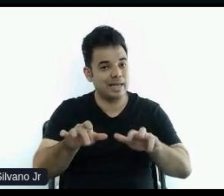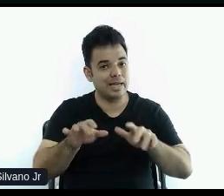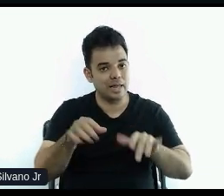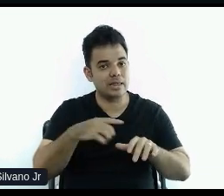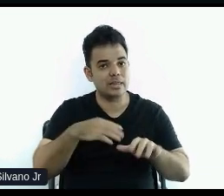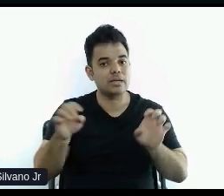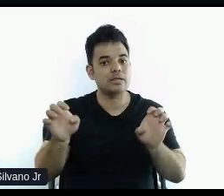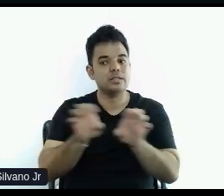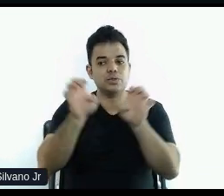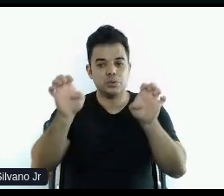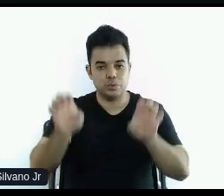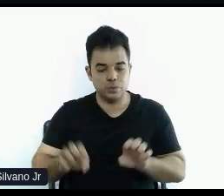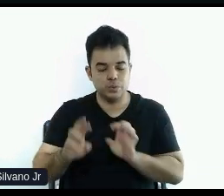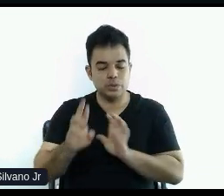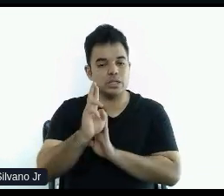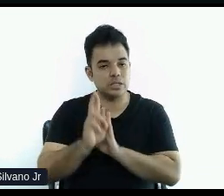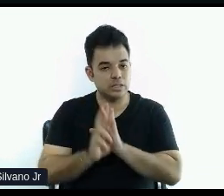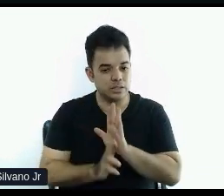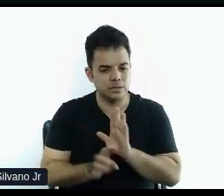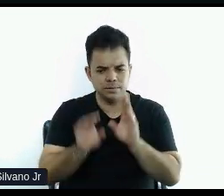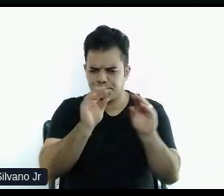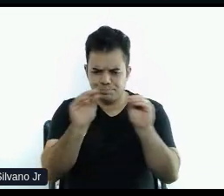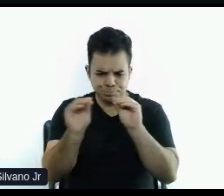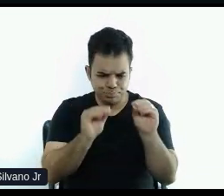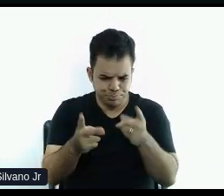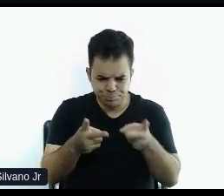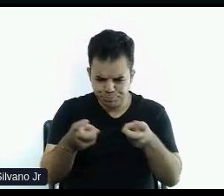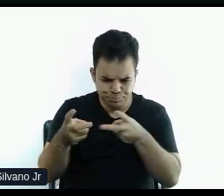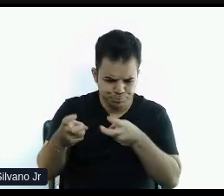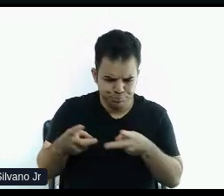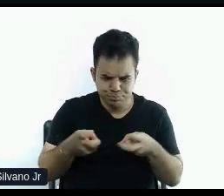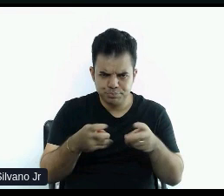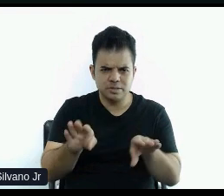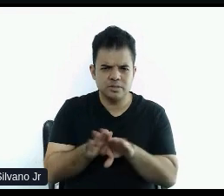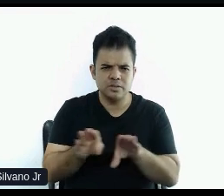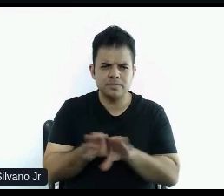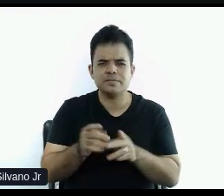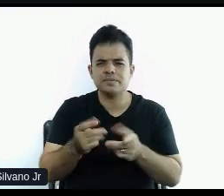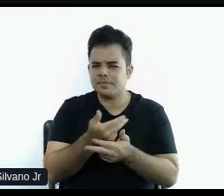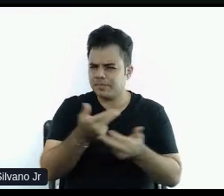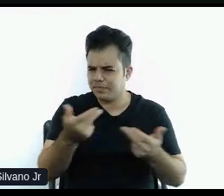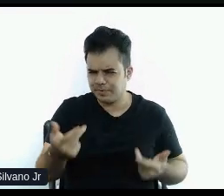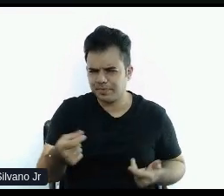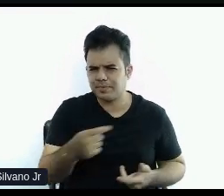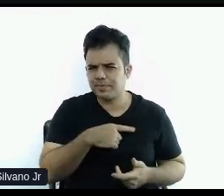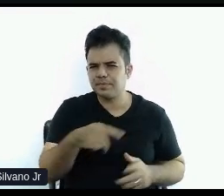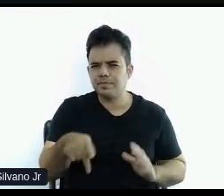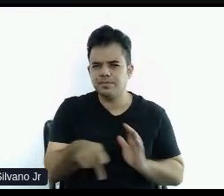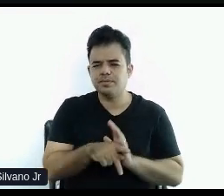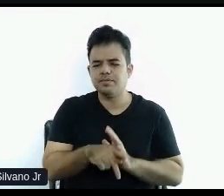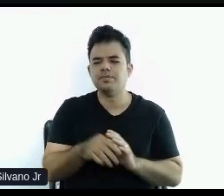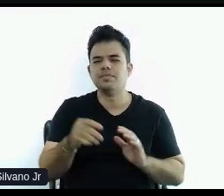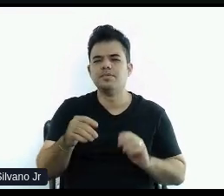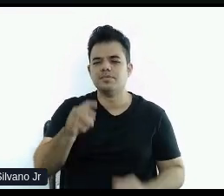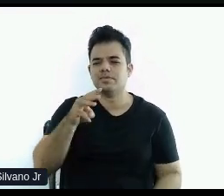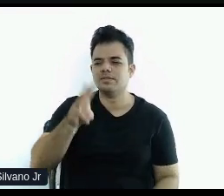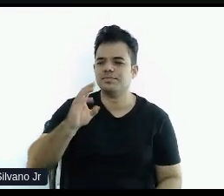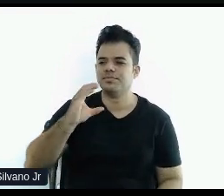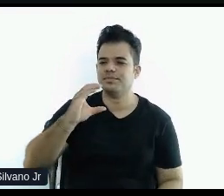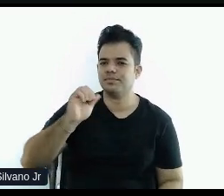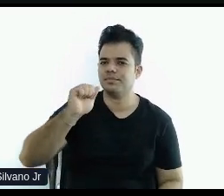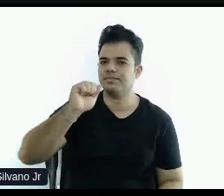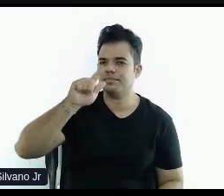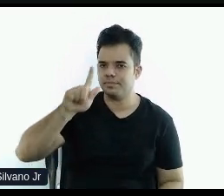de um relatório que vai coletar as percepções, vai identificar as violações dos critérios da WCAG e de outros